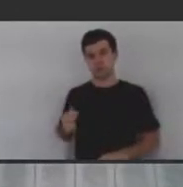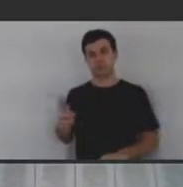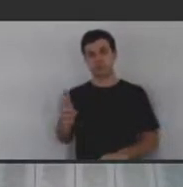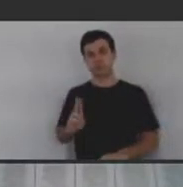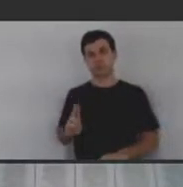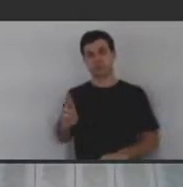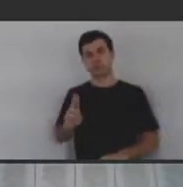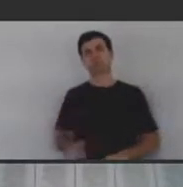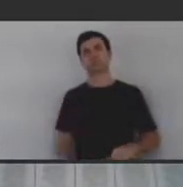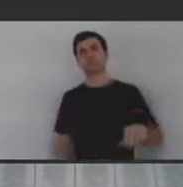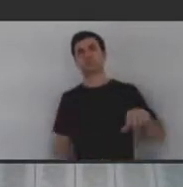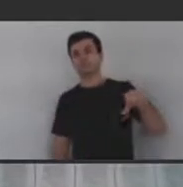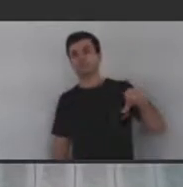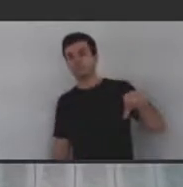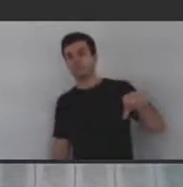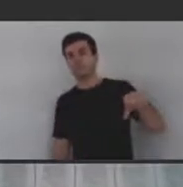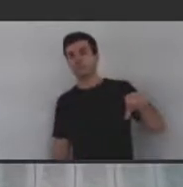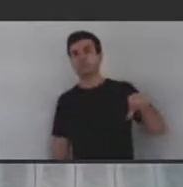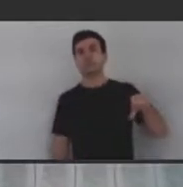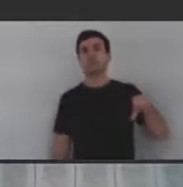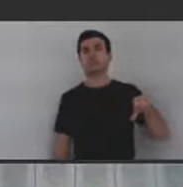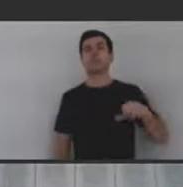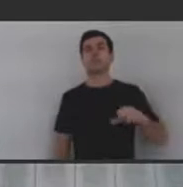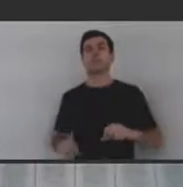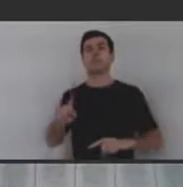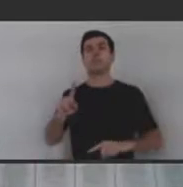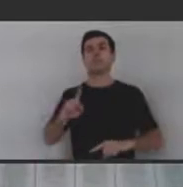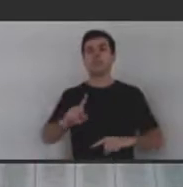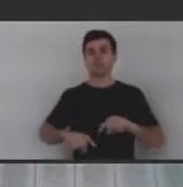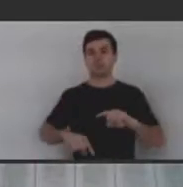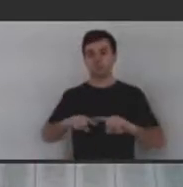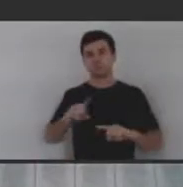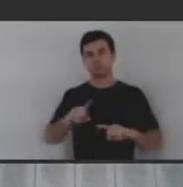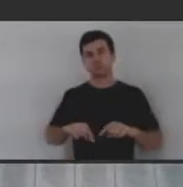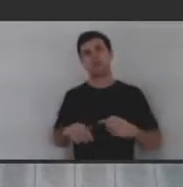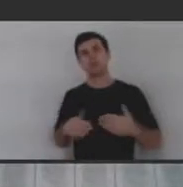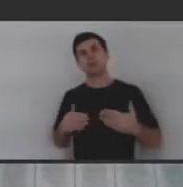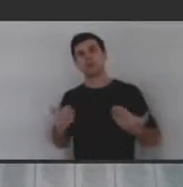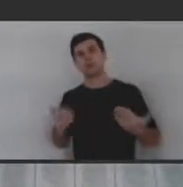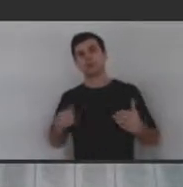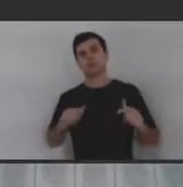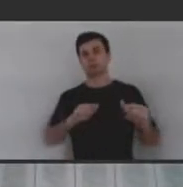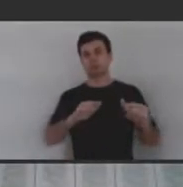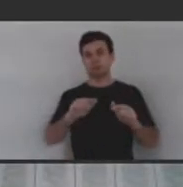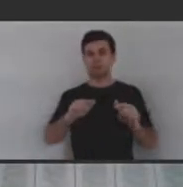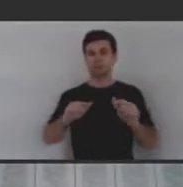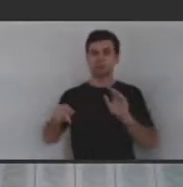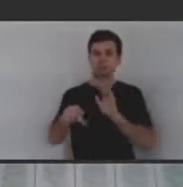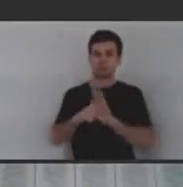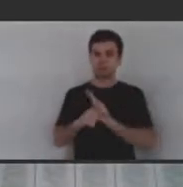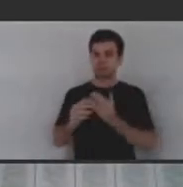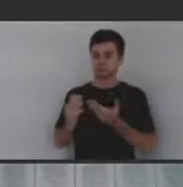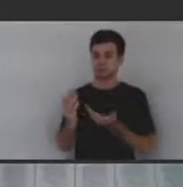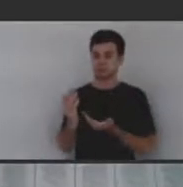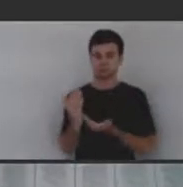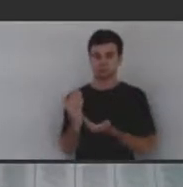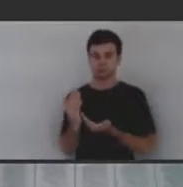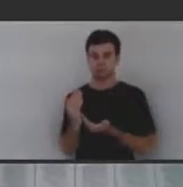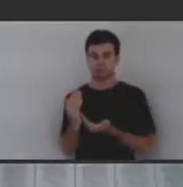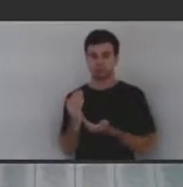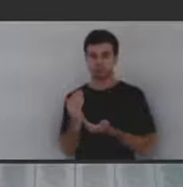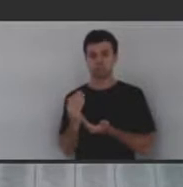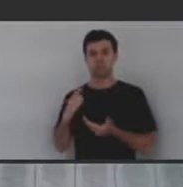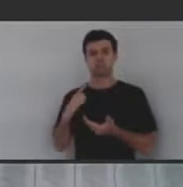9. Usar materiais ou serviços custeados pela Câmara de Vereadores que excedam